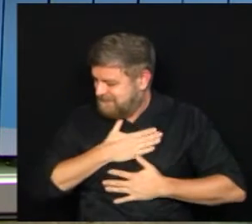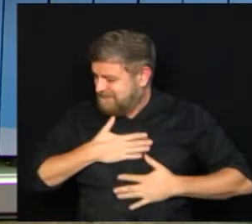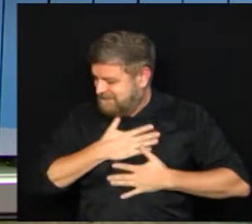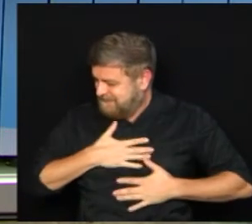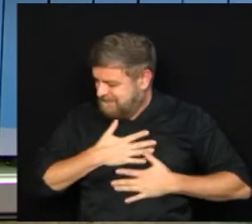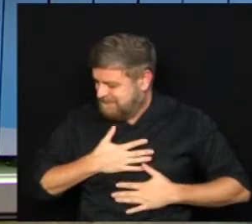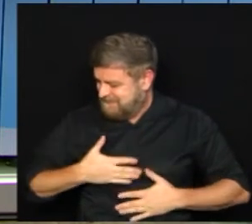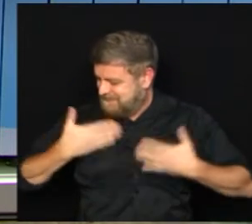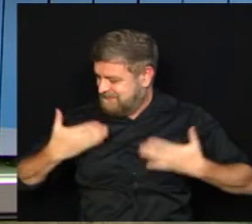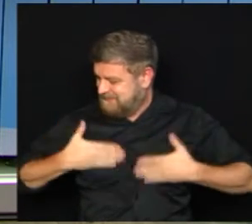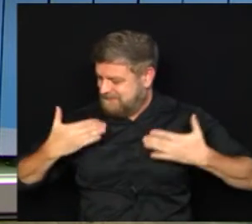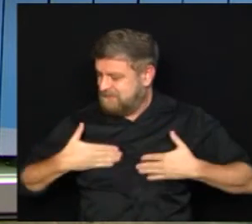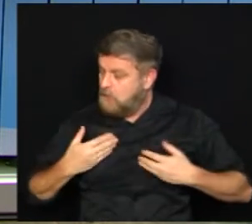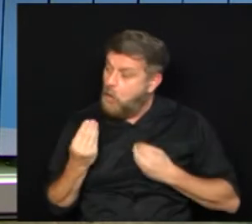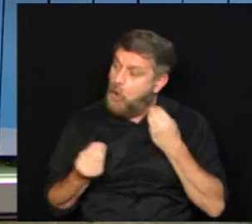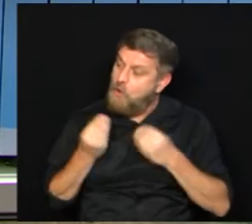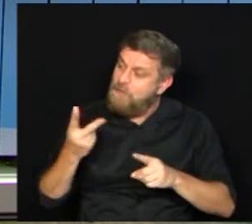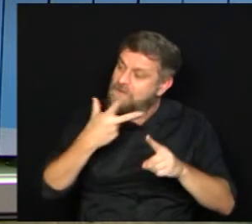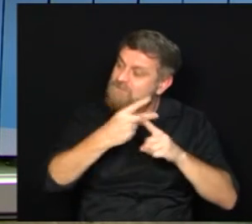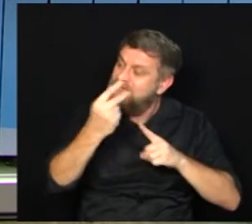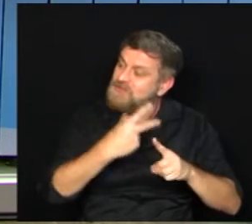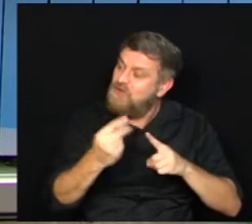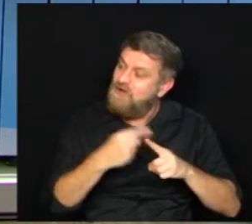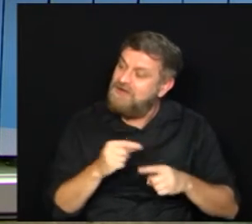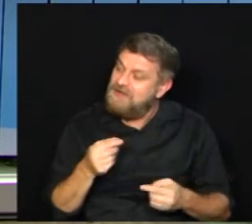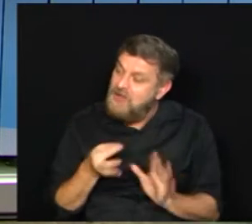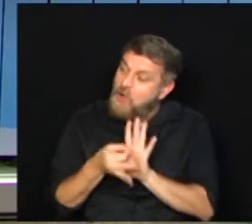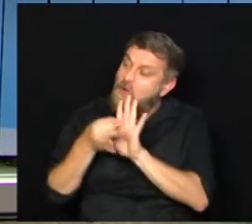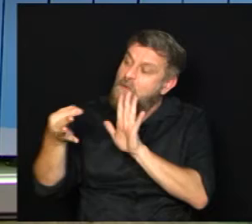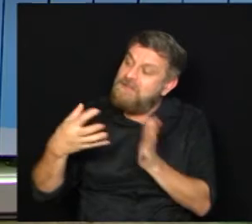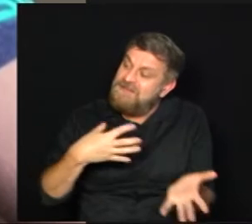você lida com as conquistas?